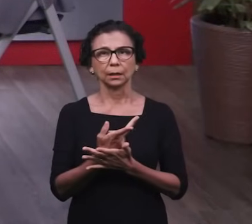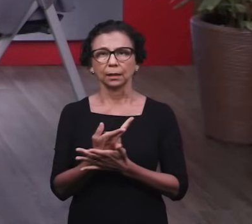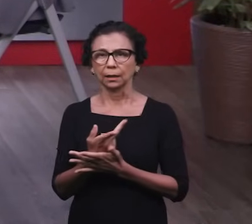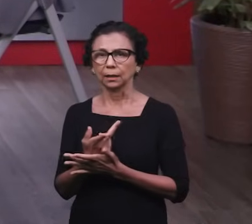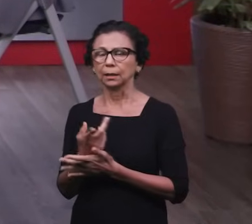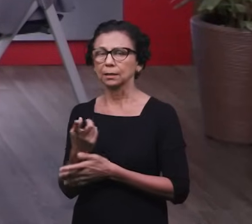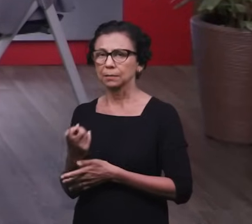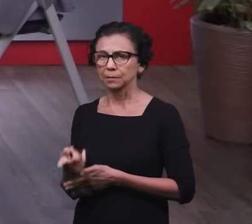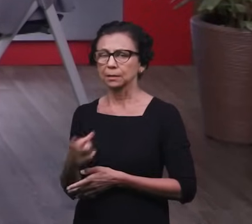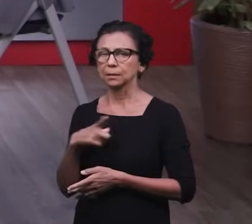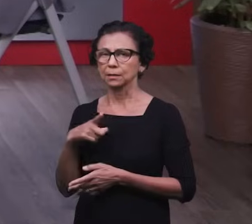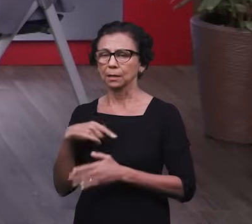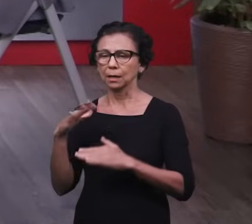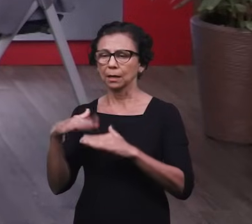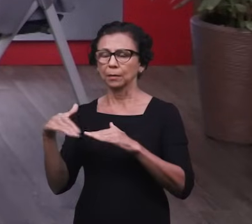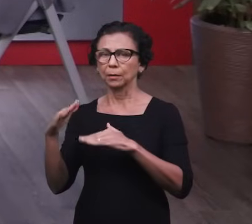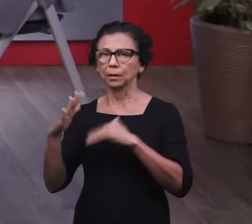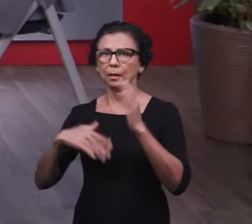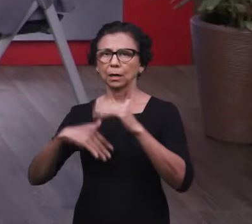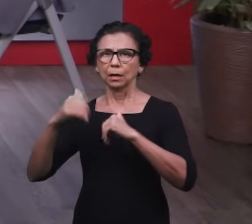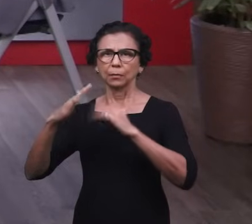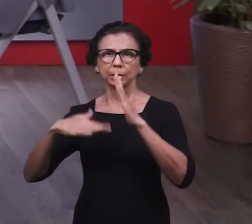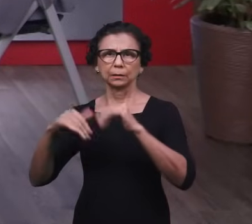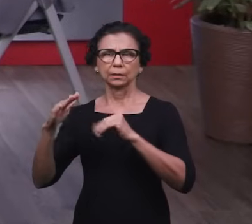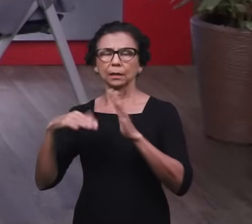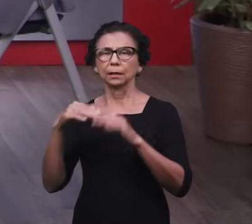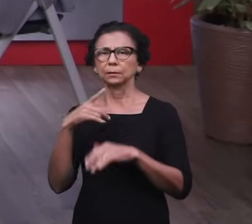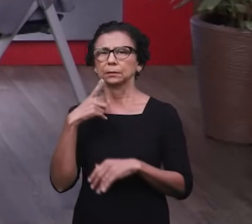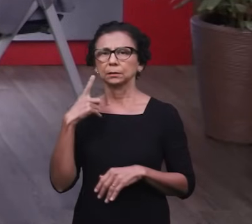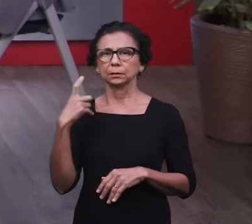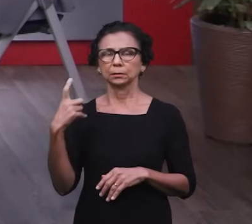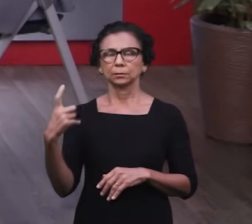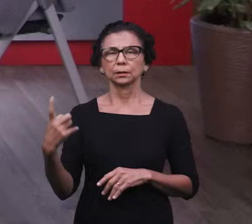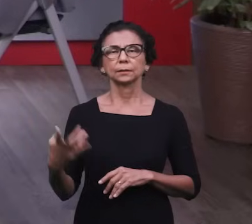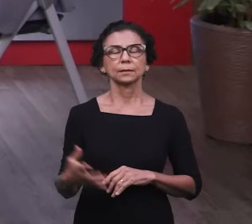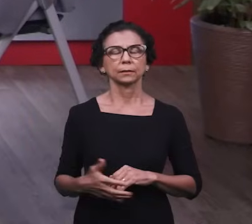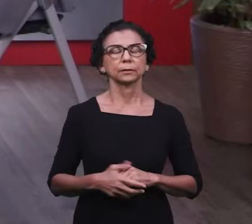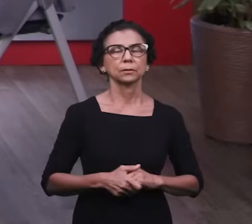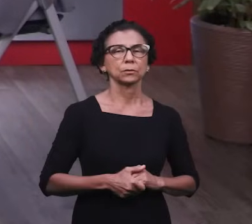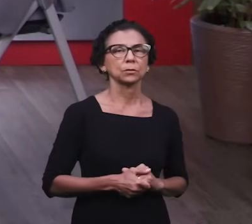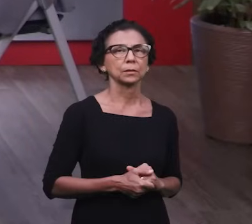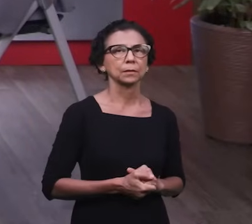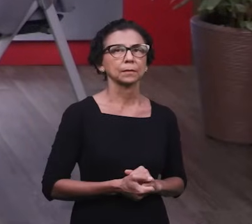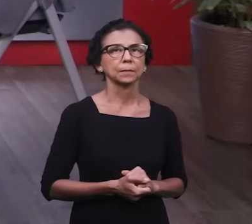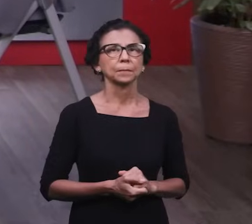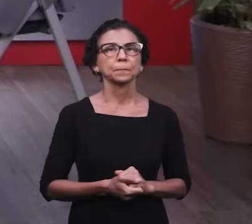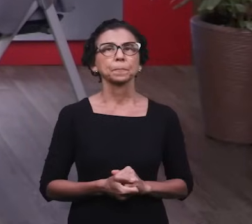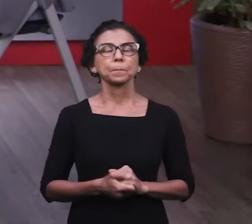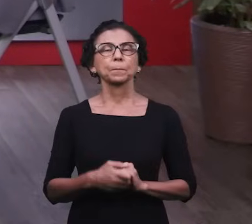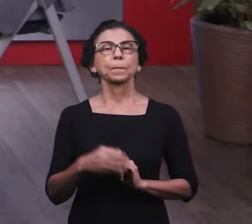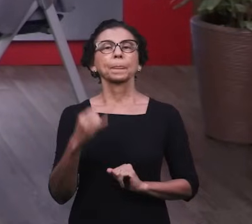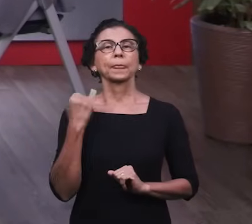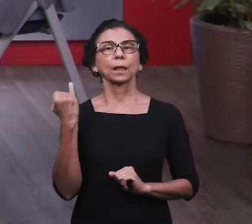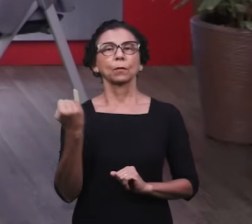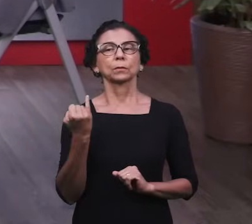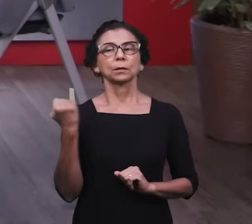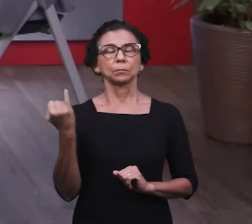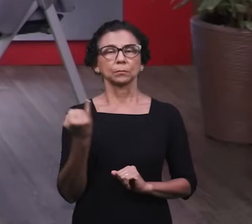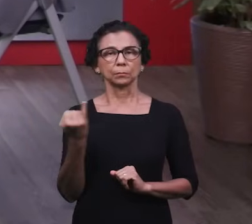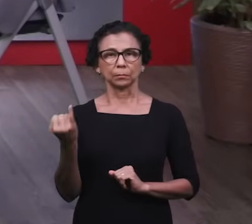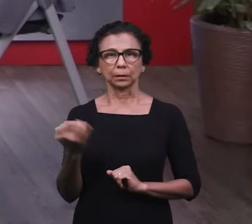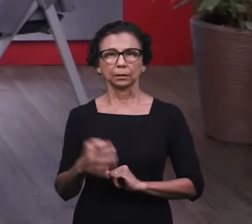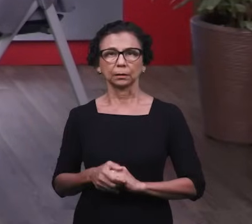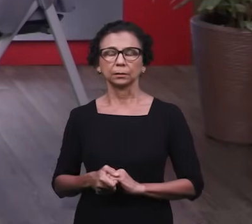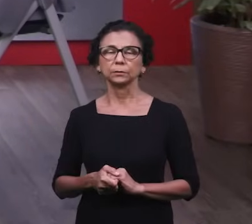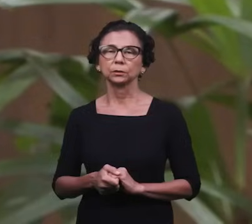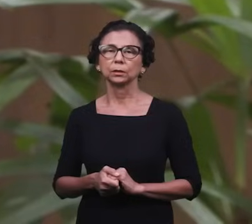habilidades interessantes e vão ganhando território na interação social. É importante levar as terapias adequadas para